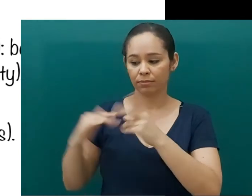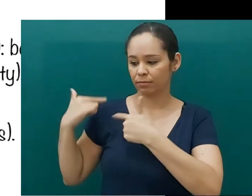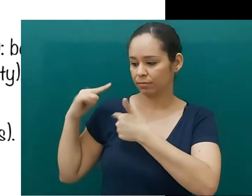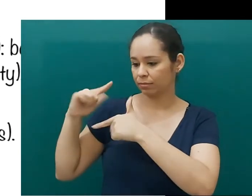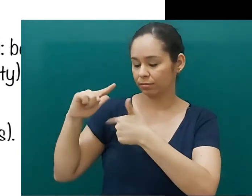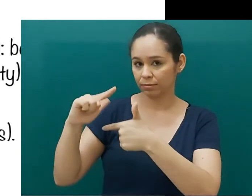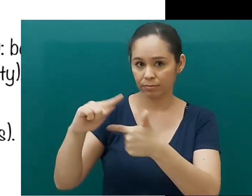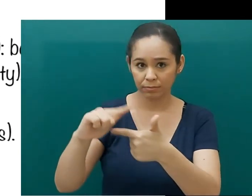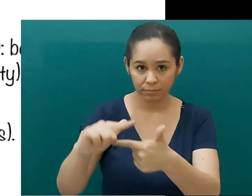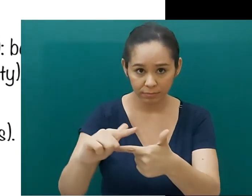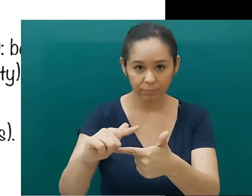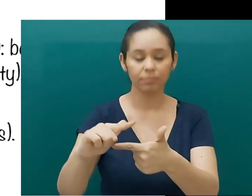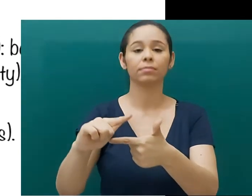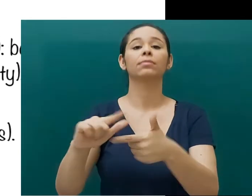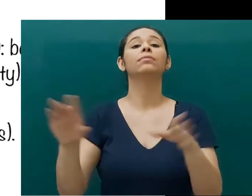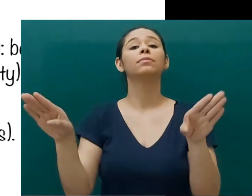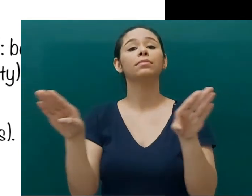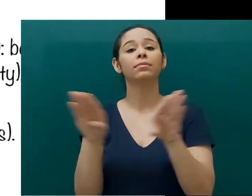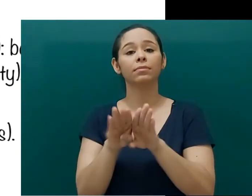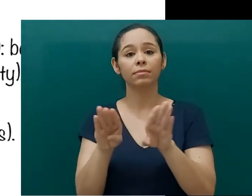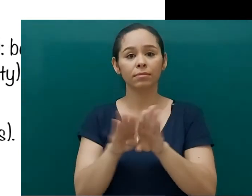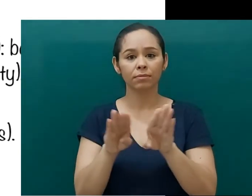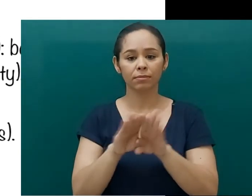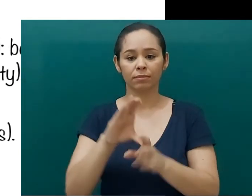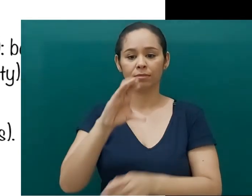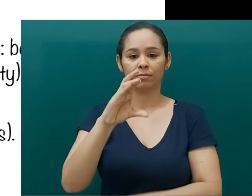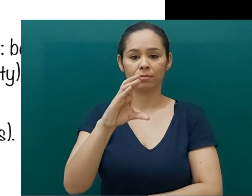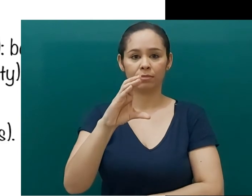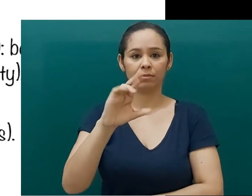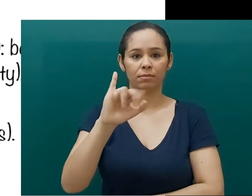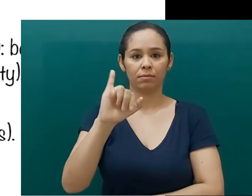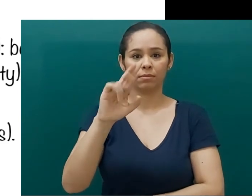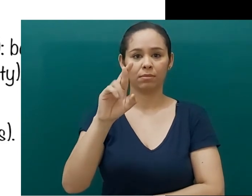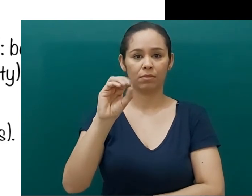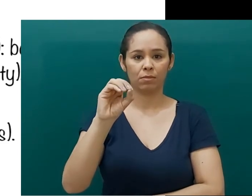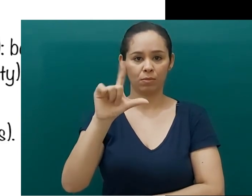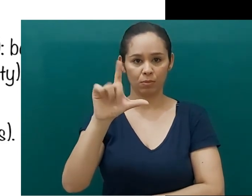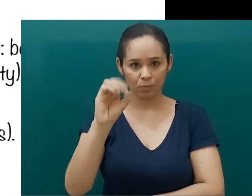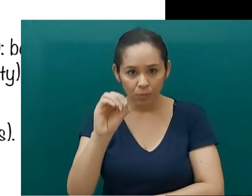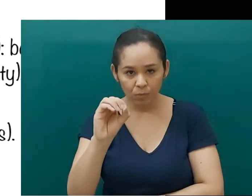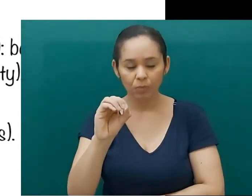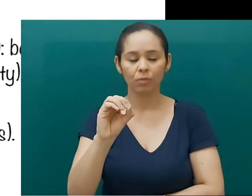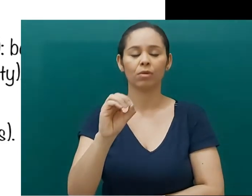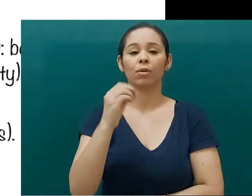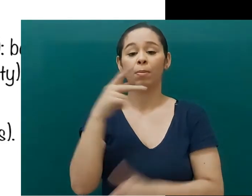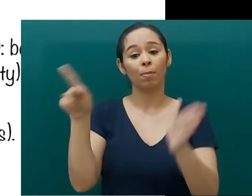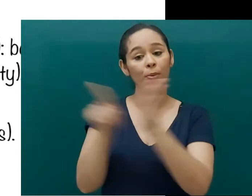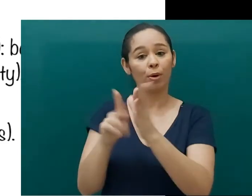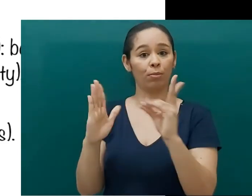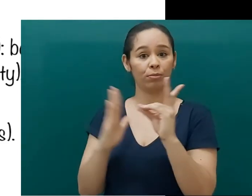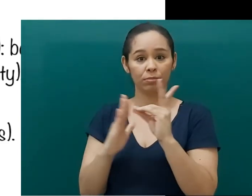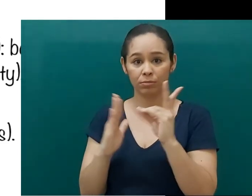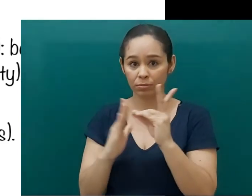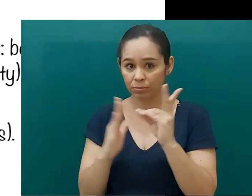povos tradicionais, o crioulo guianense, as línguas